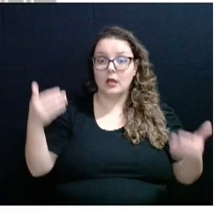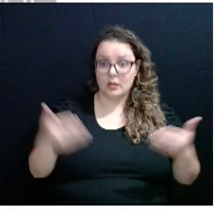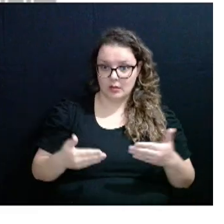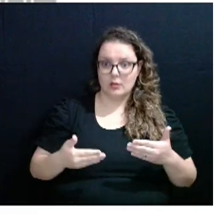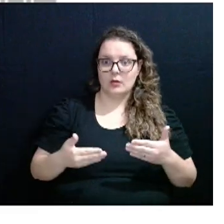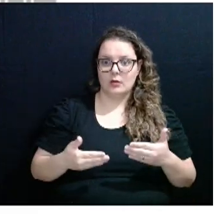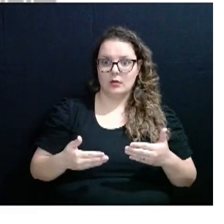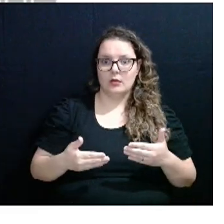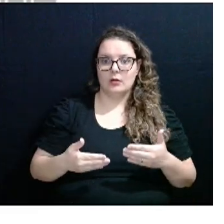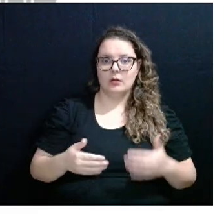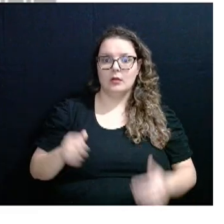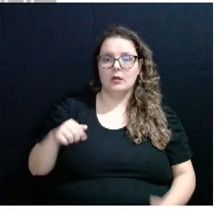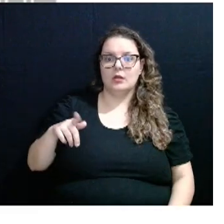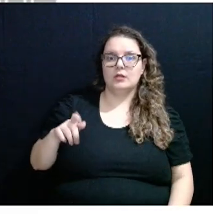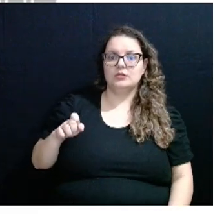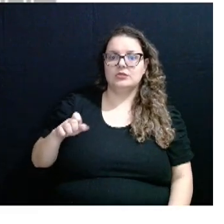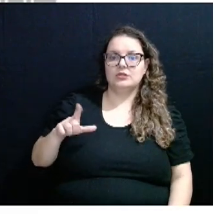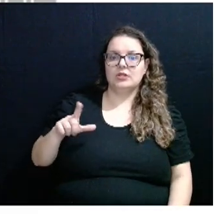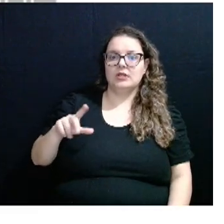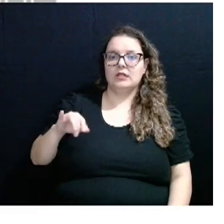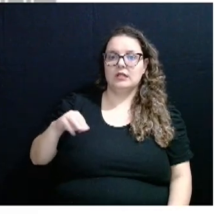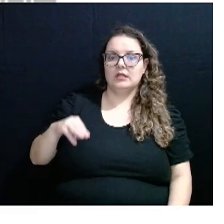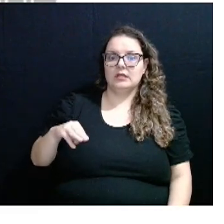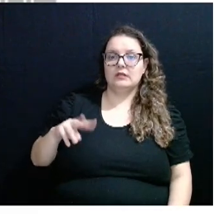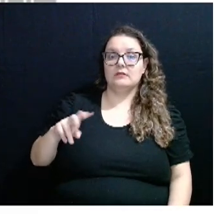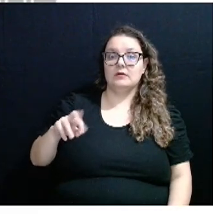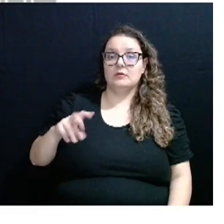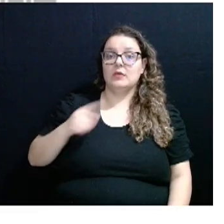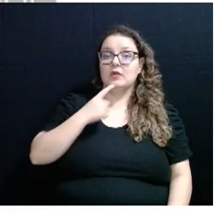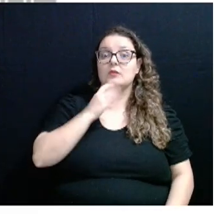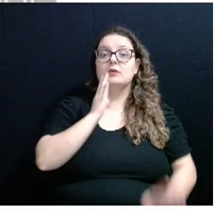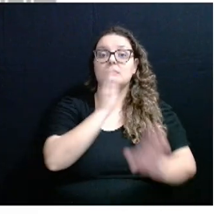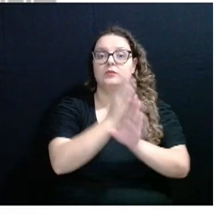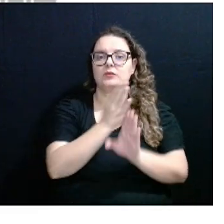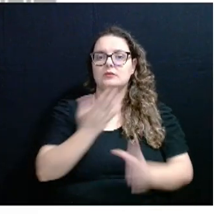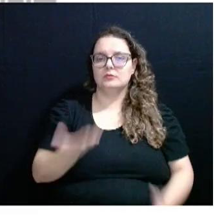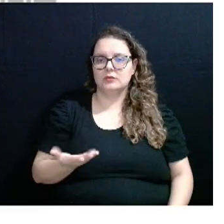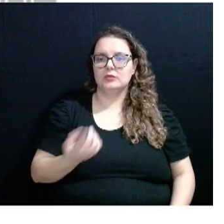angelim vermelho, descoberto em 2019.